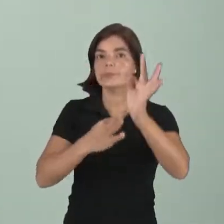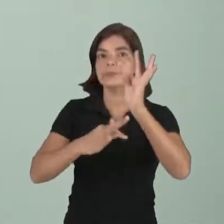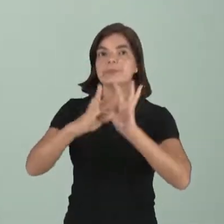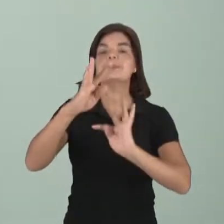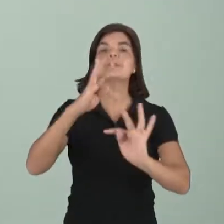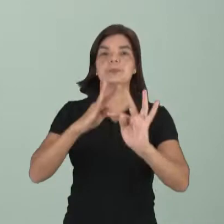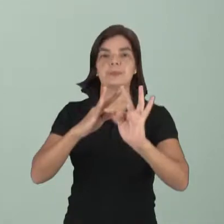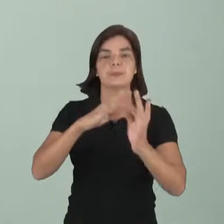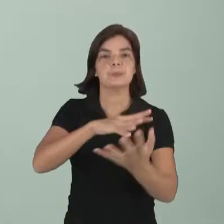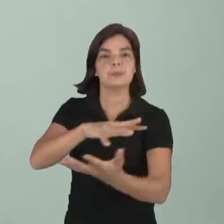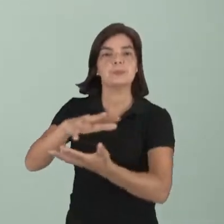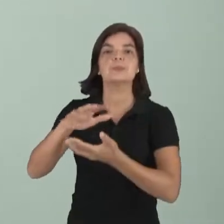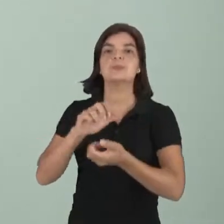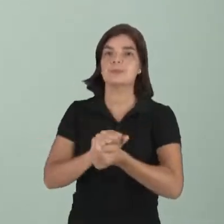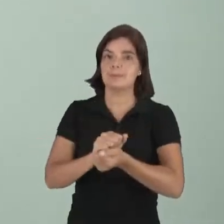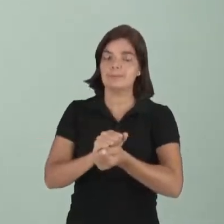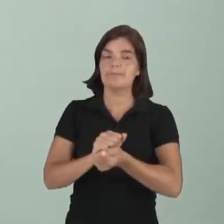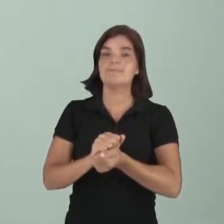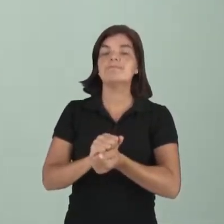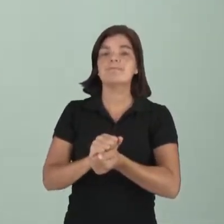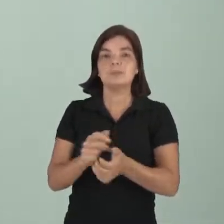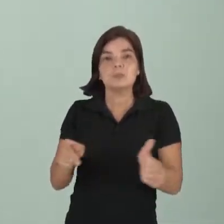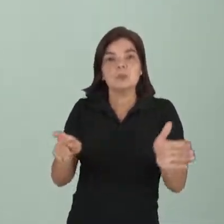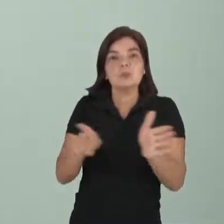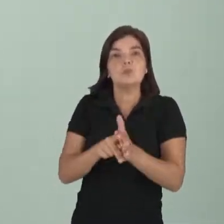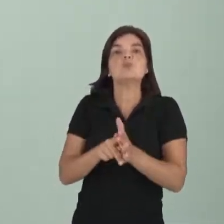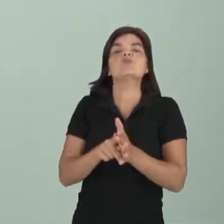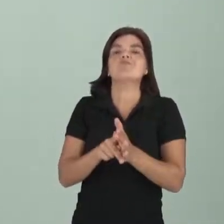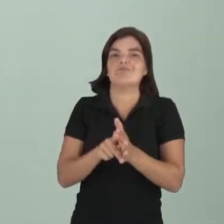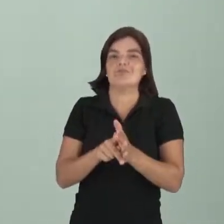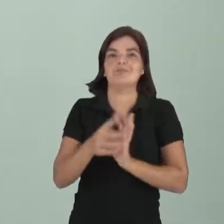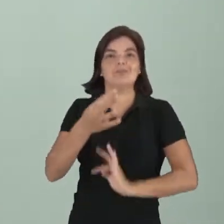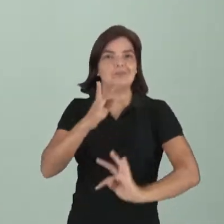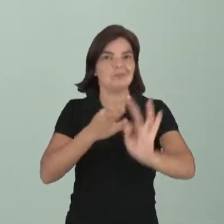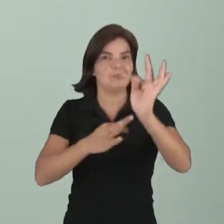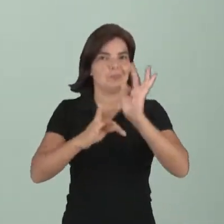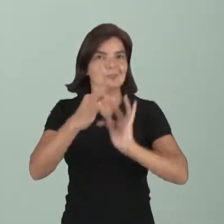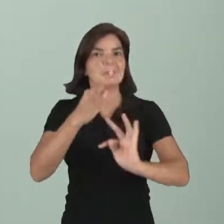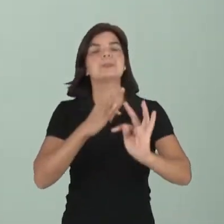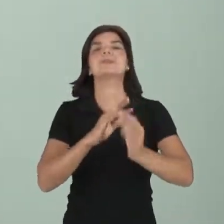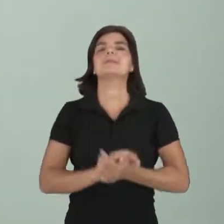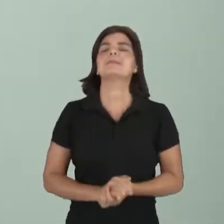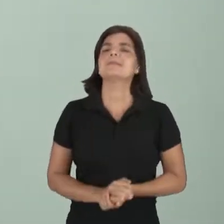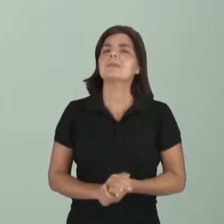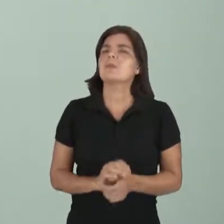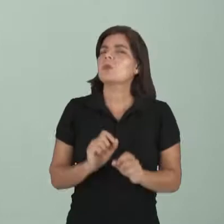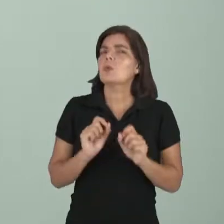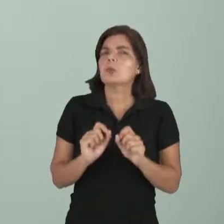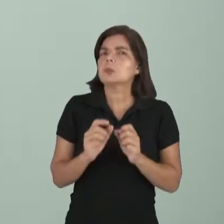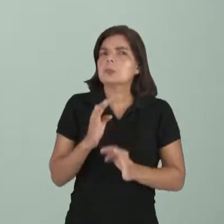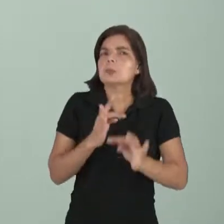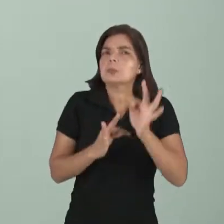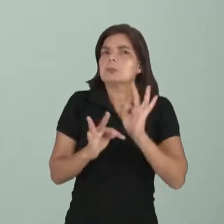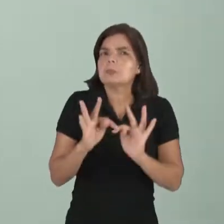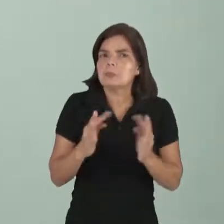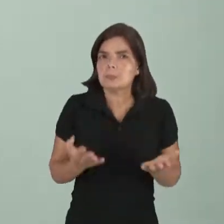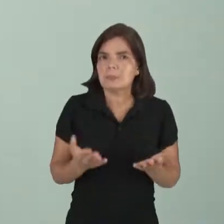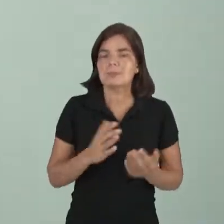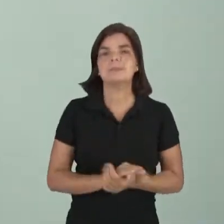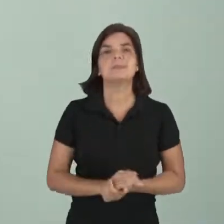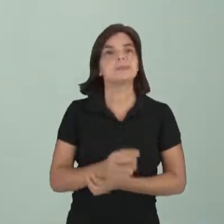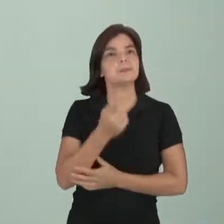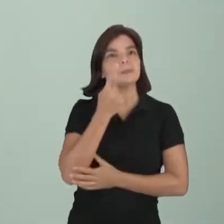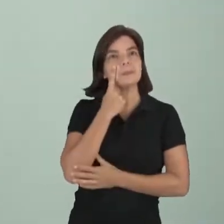tecnologia no nosso mundo, então a gente vai abordar especificamente a tecnologia. Mas o que é tecnologia, afinal de